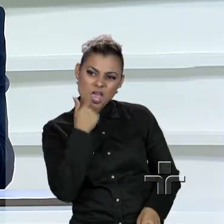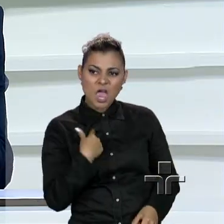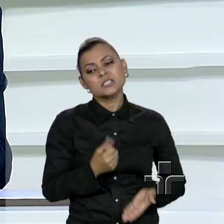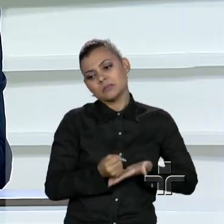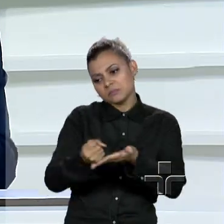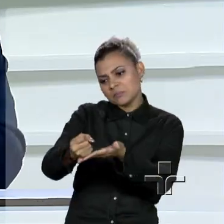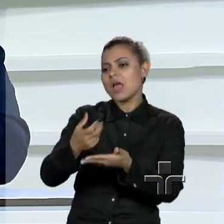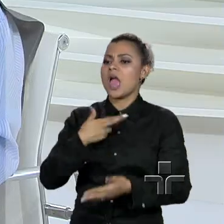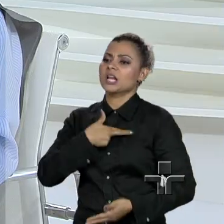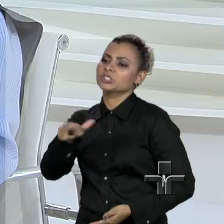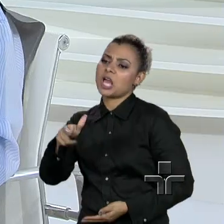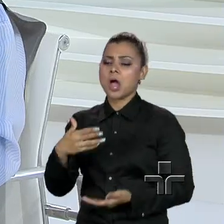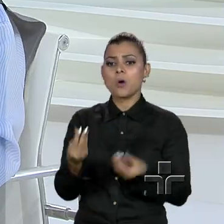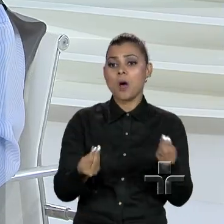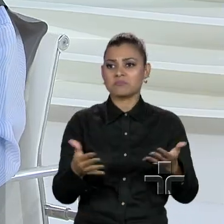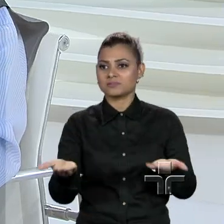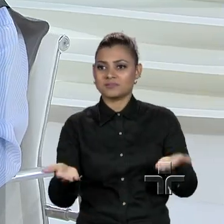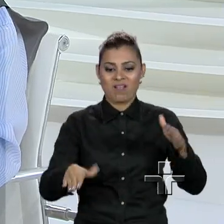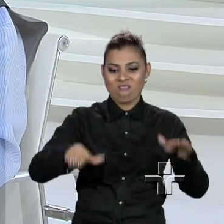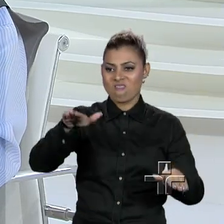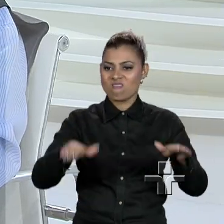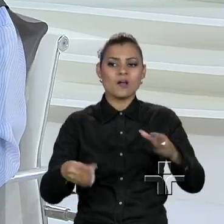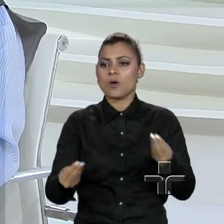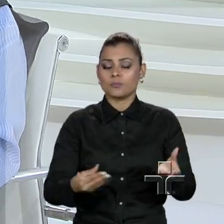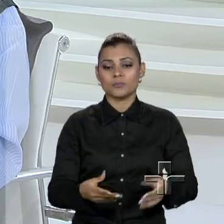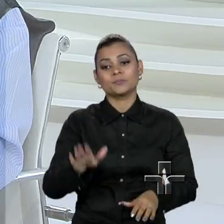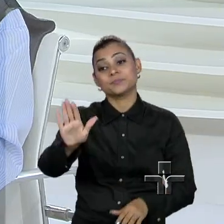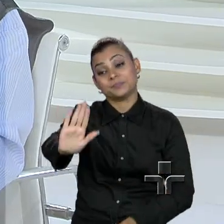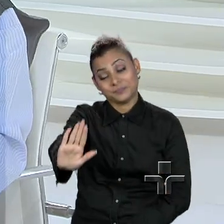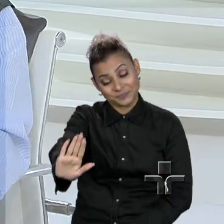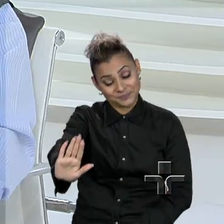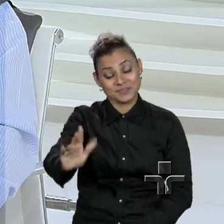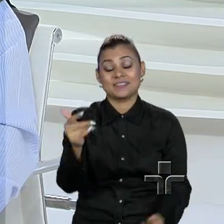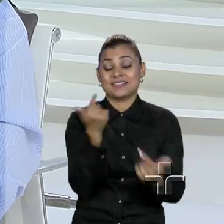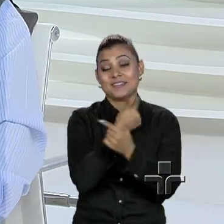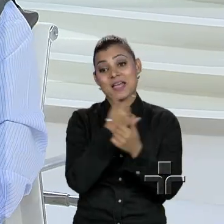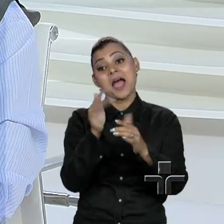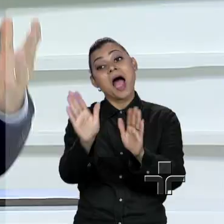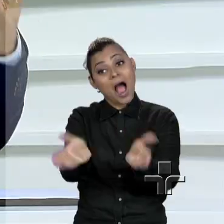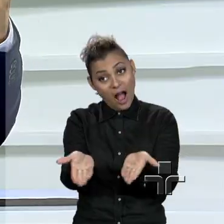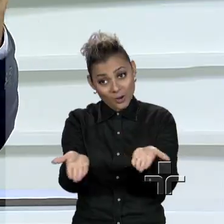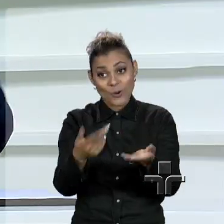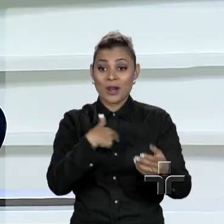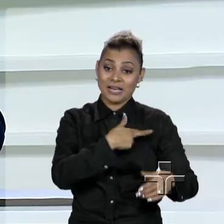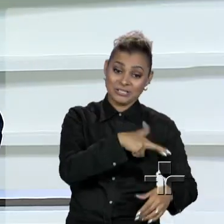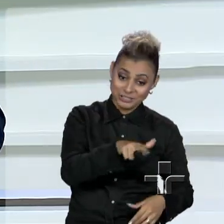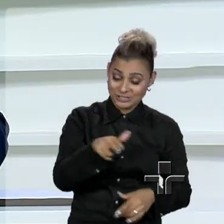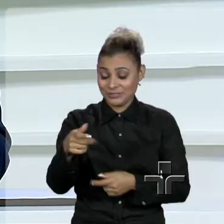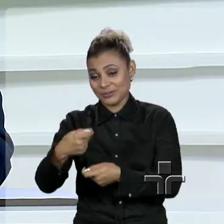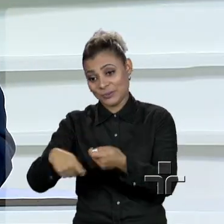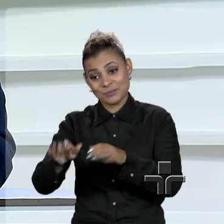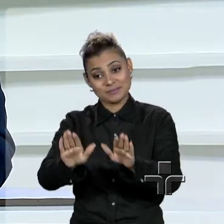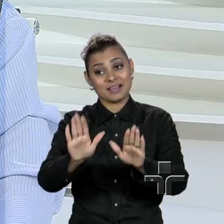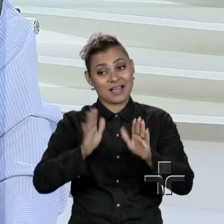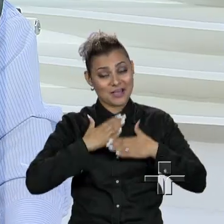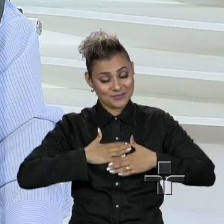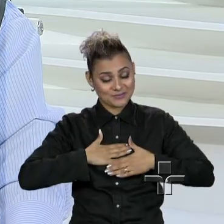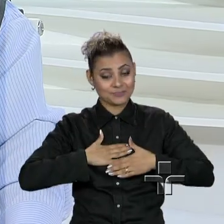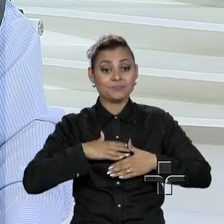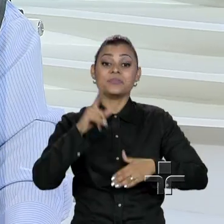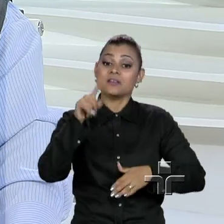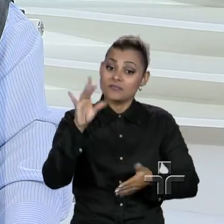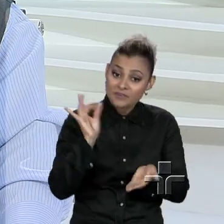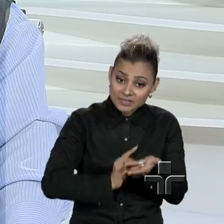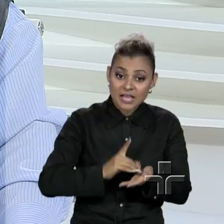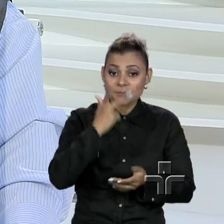da religião. Não, aí você está ampliando. Mas faz parte da onda. Na verdade, esse populismo